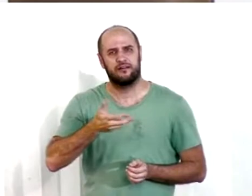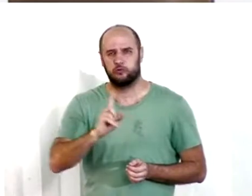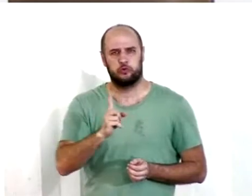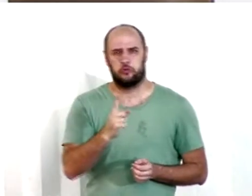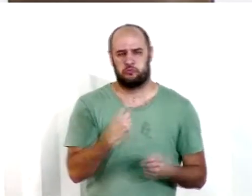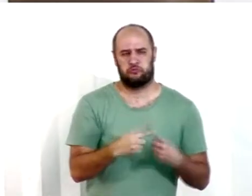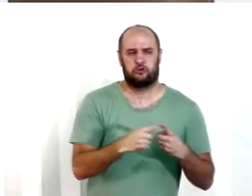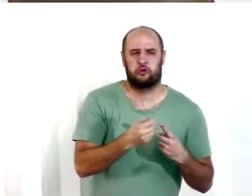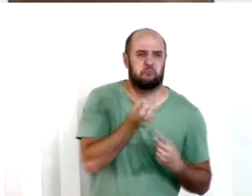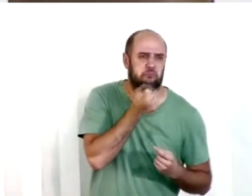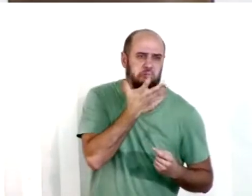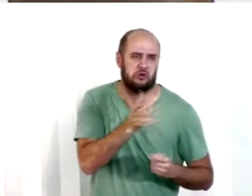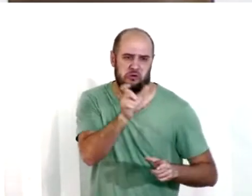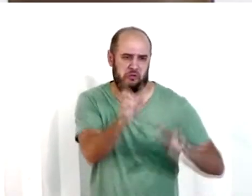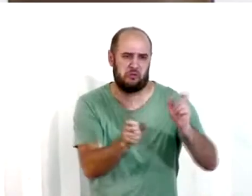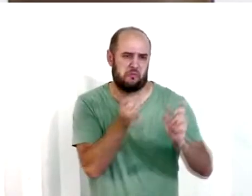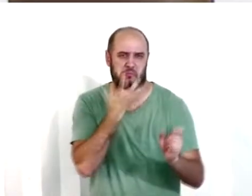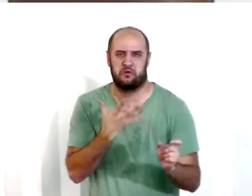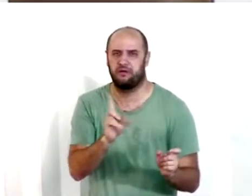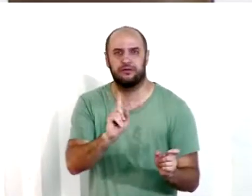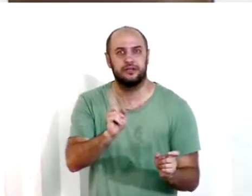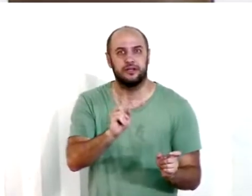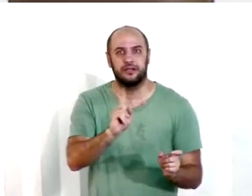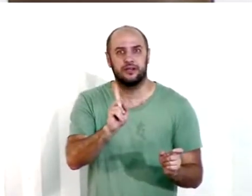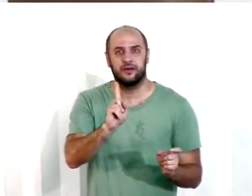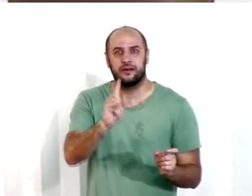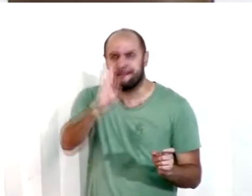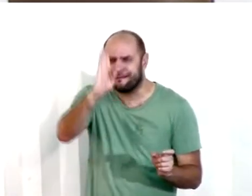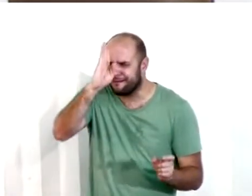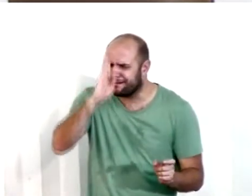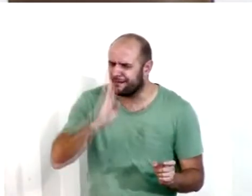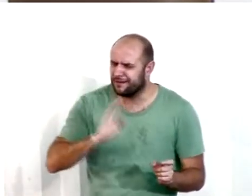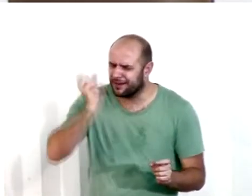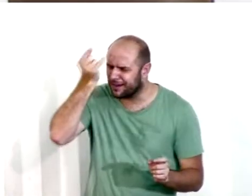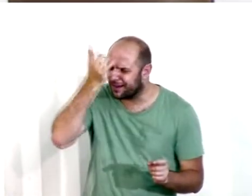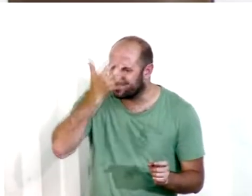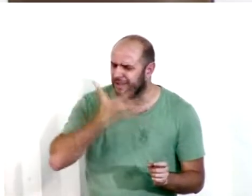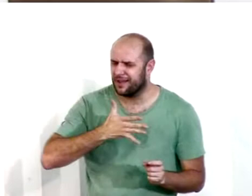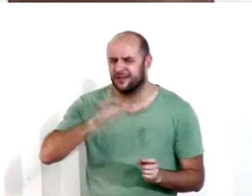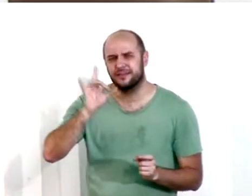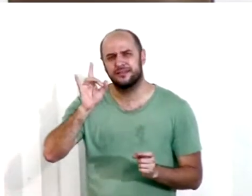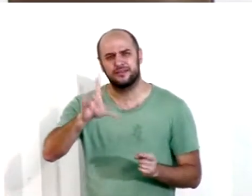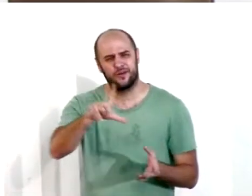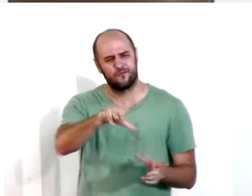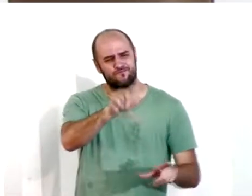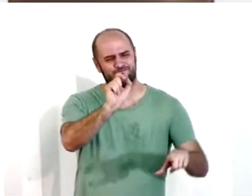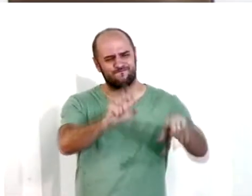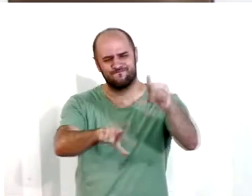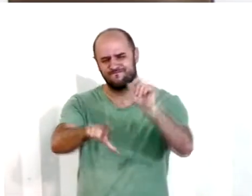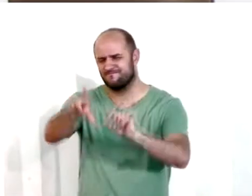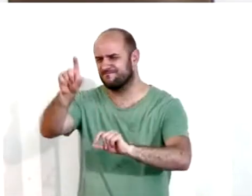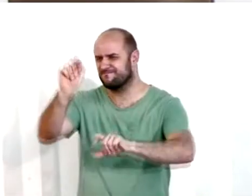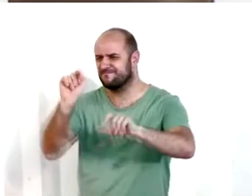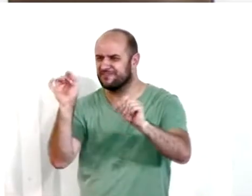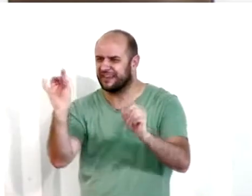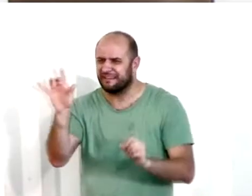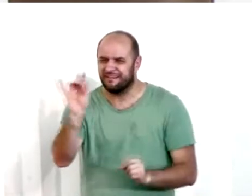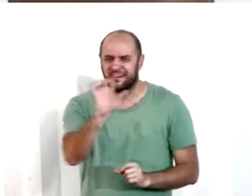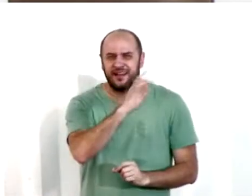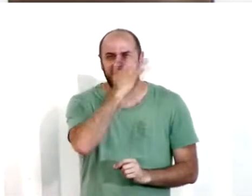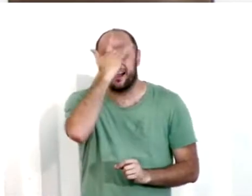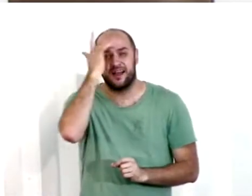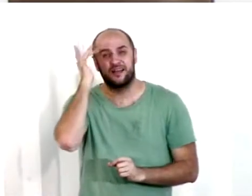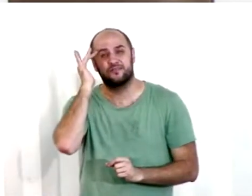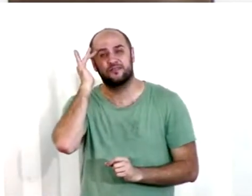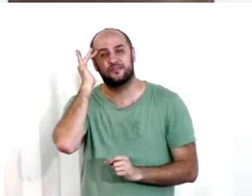Vocês são a herança de Deus porque o Espírito Santo que habita em vocês pode de